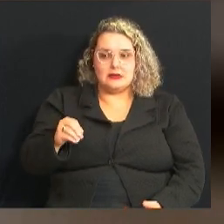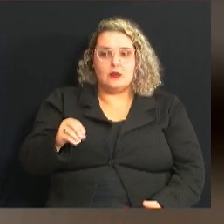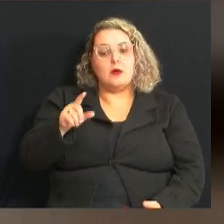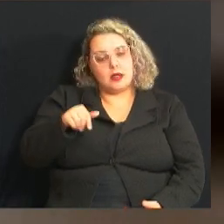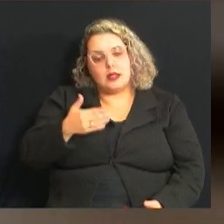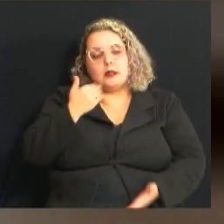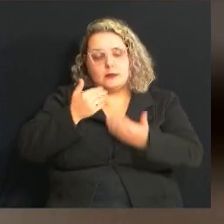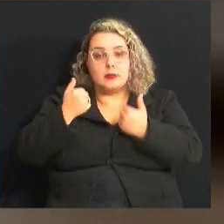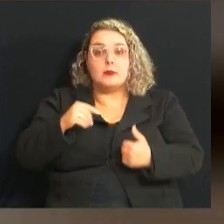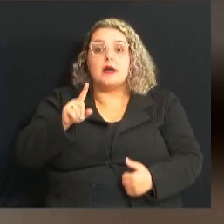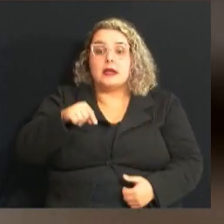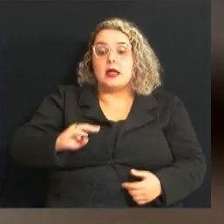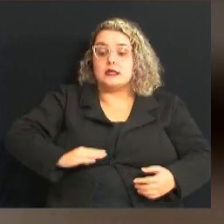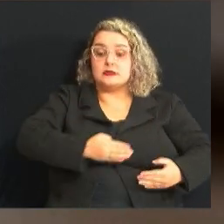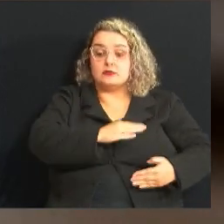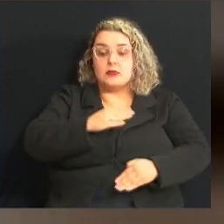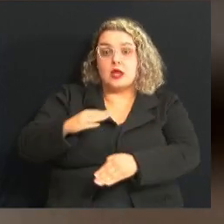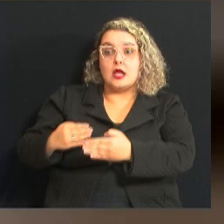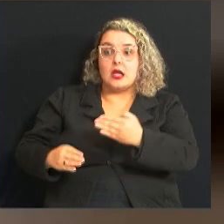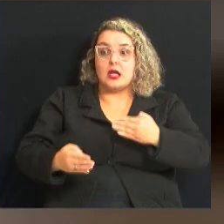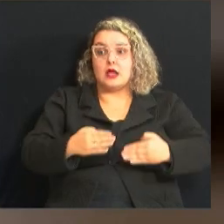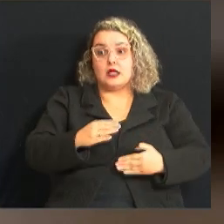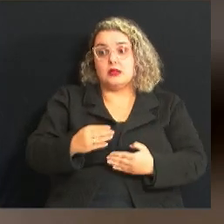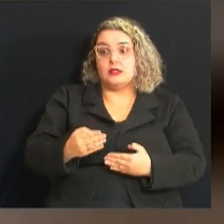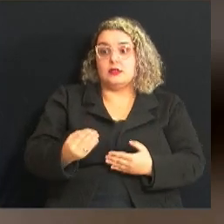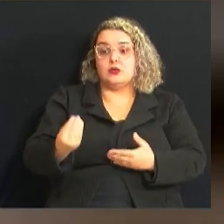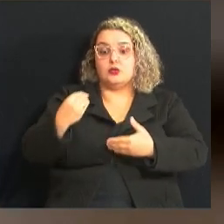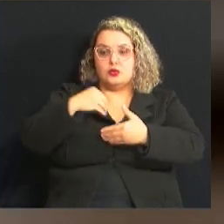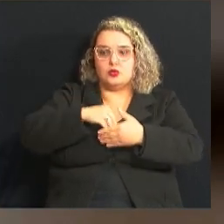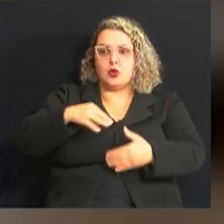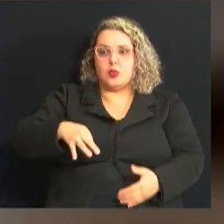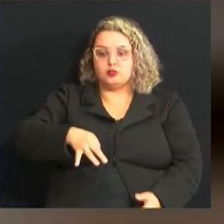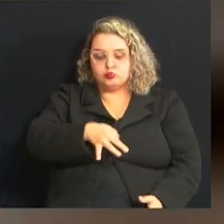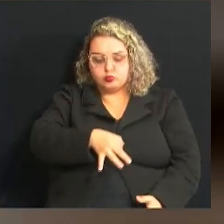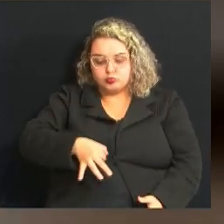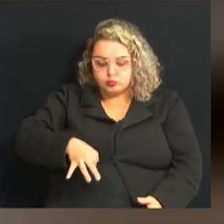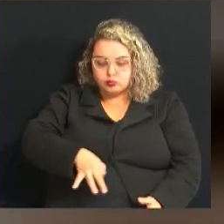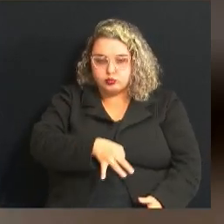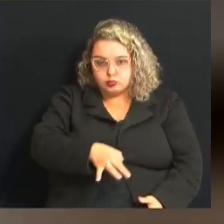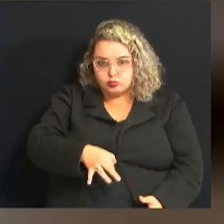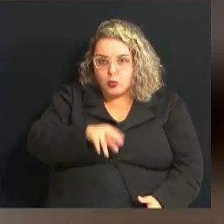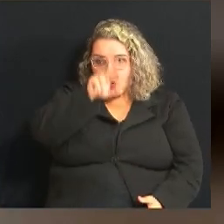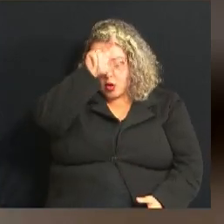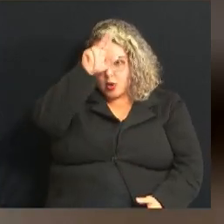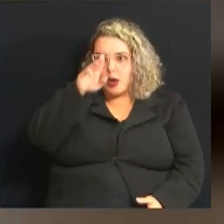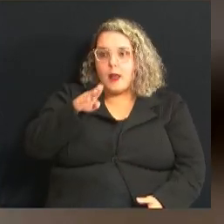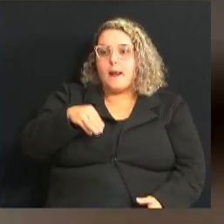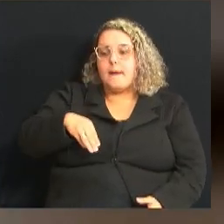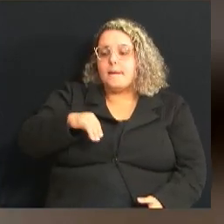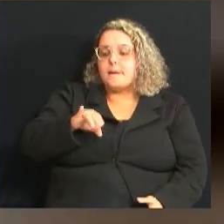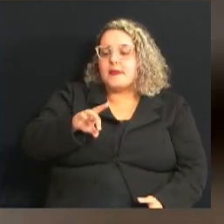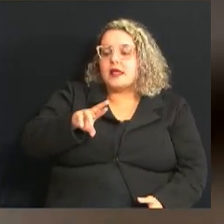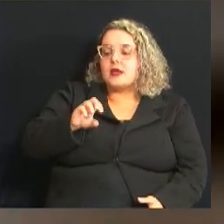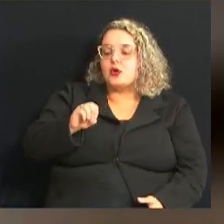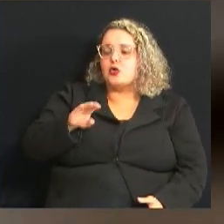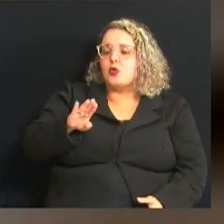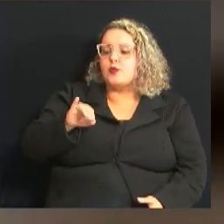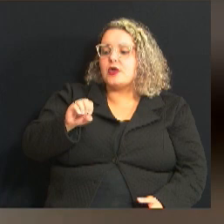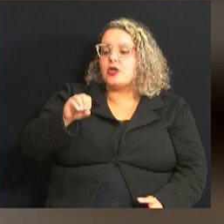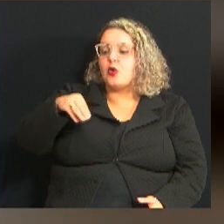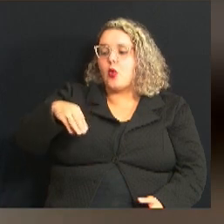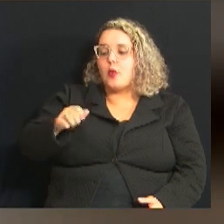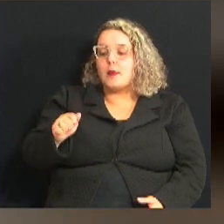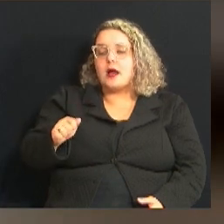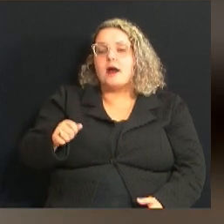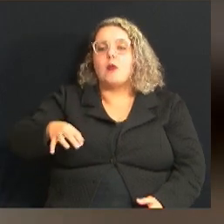as bactérias que estão lá no seu intestino, aquilo que a gente chama de microbioma intestinal. São elas